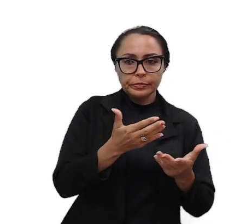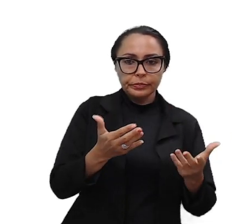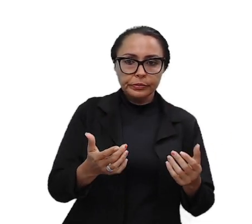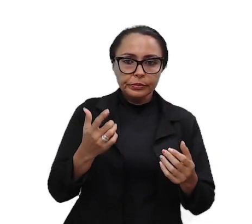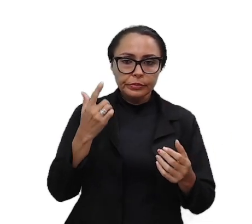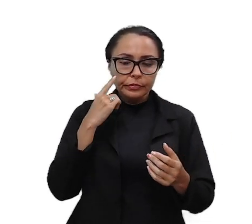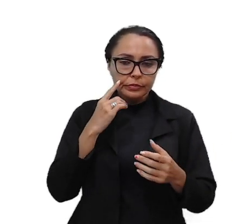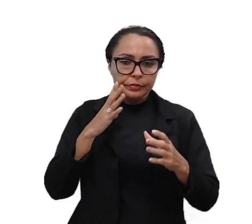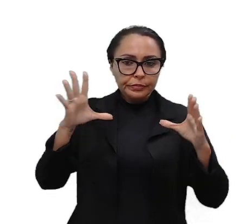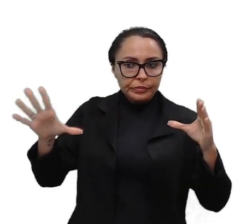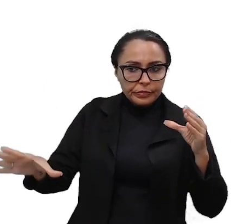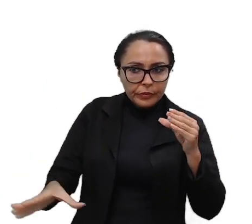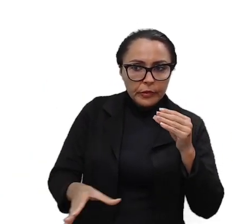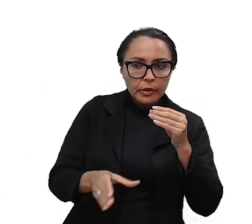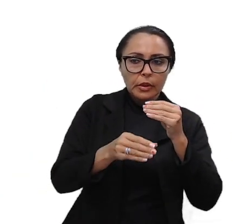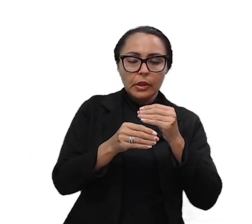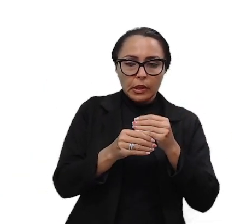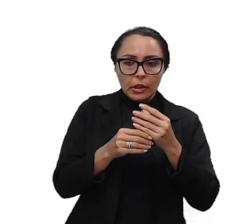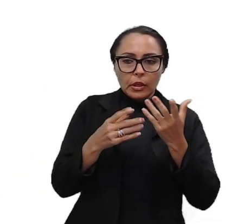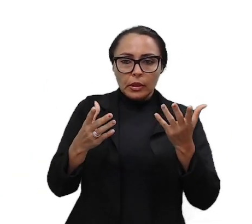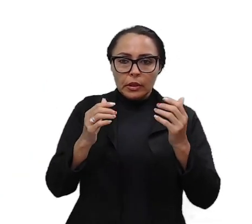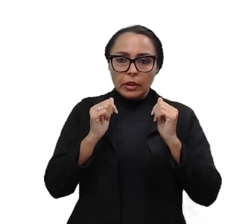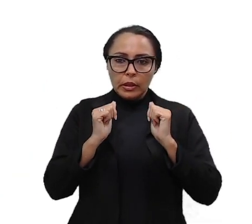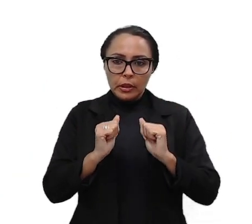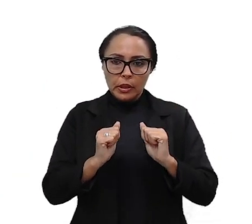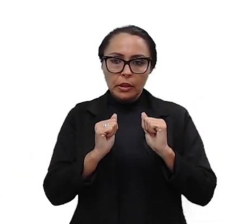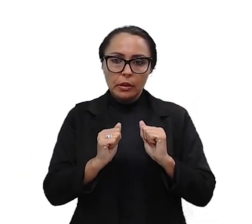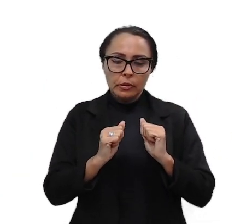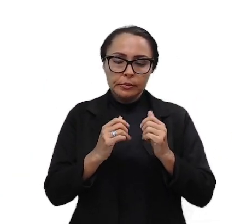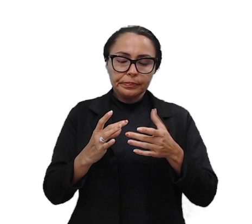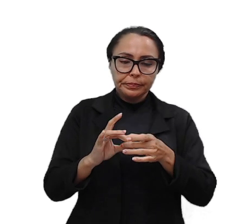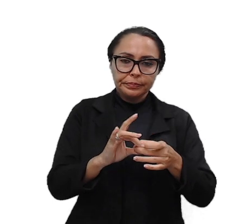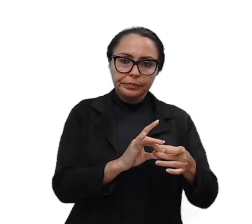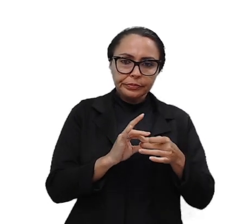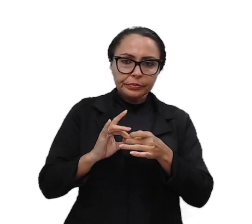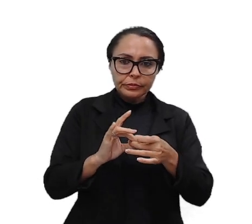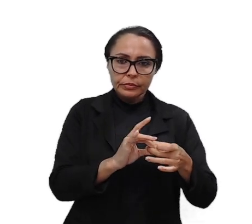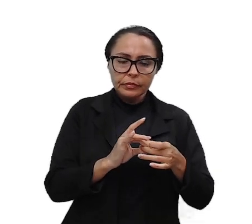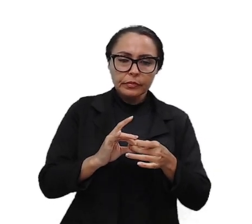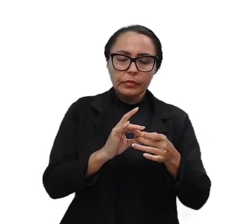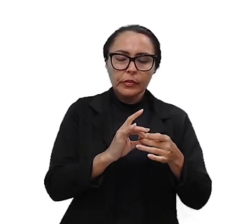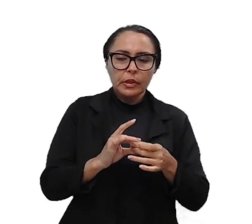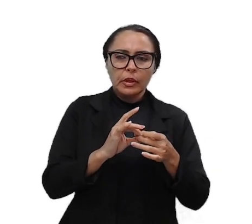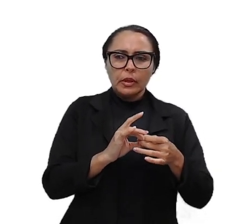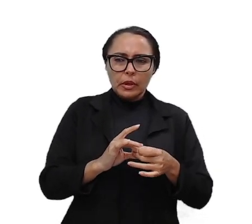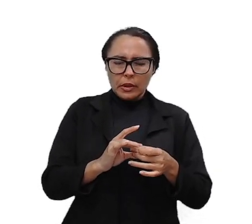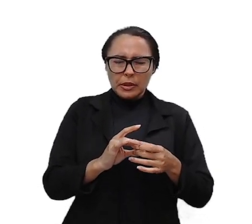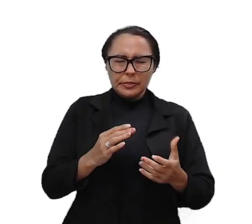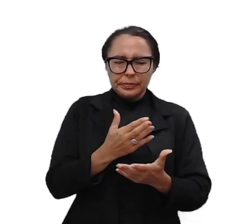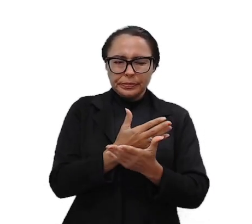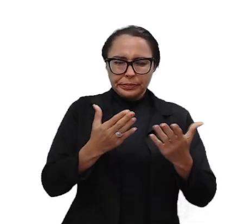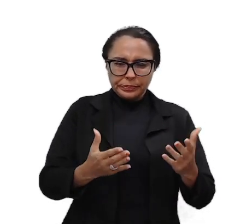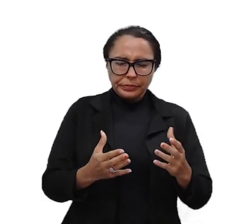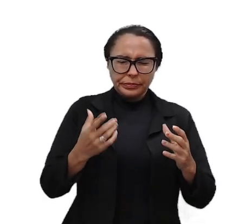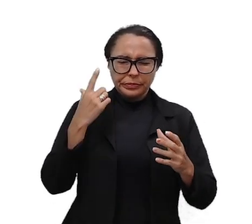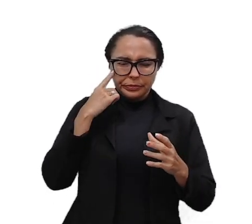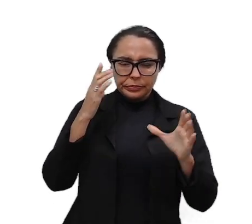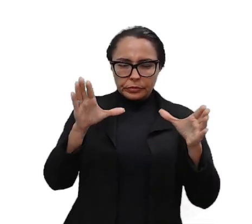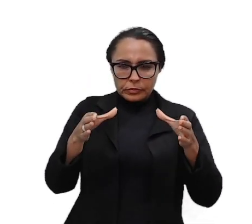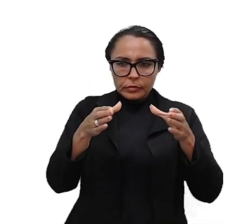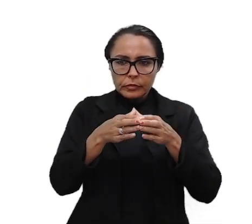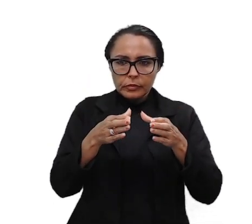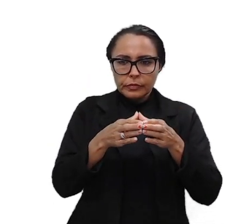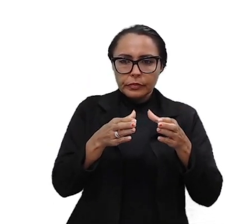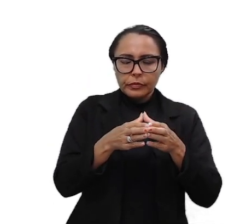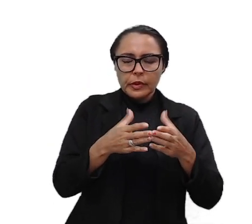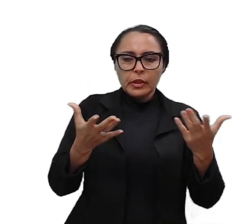vai acumular para que eu possa conciliar essa chuva com o consumo da comunidade, né? Então, é assim